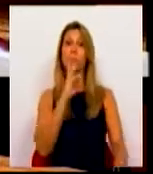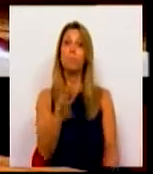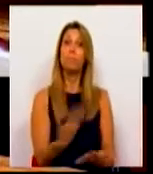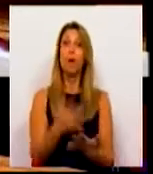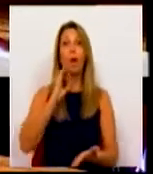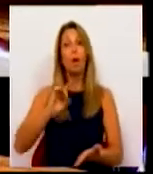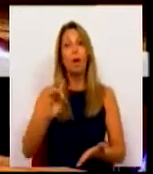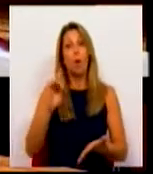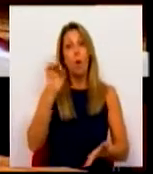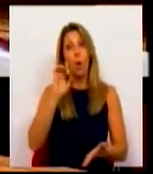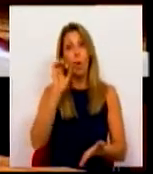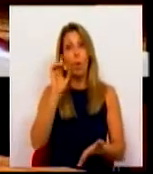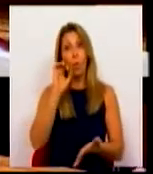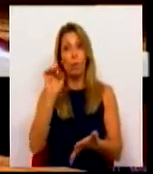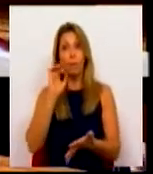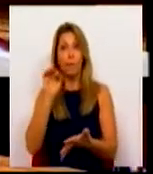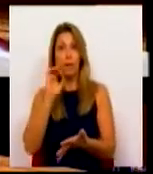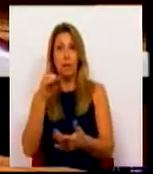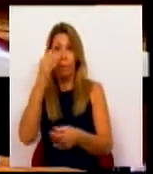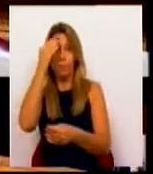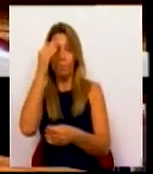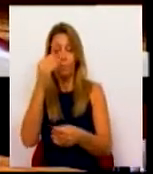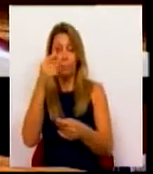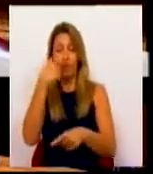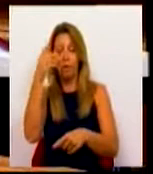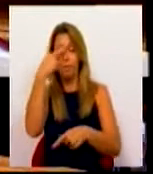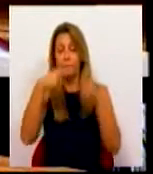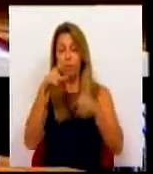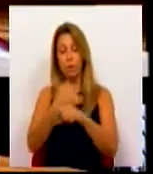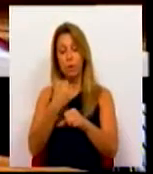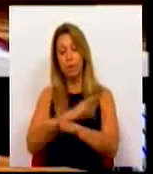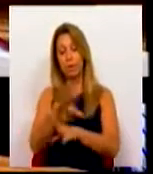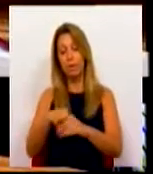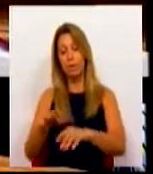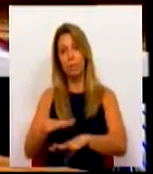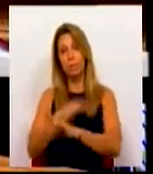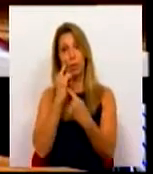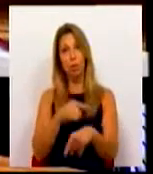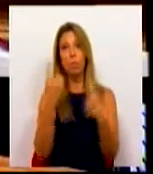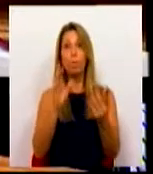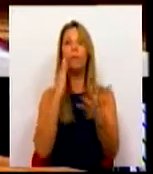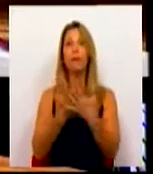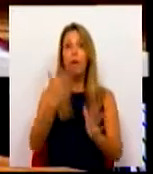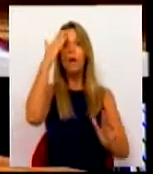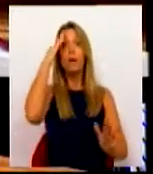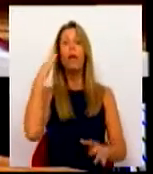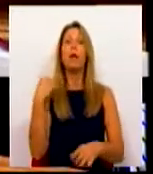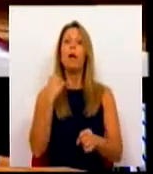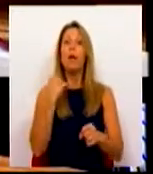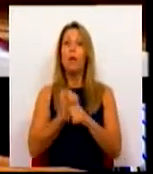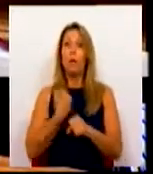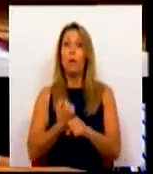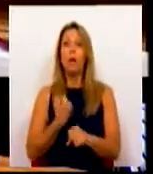necessidades de qualificação dos trabalhadores da administração pública e que vai ter um papel essencial na capacitação do funcionamento dos serviços